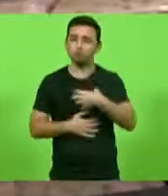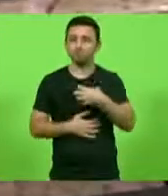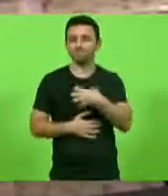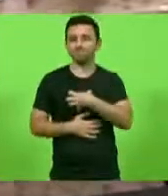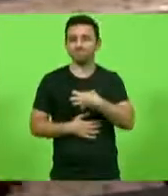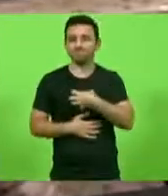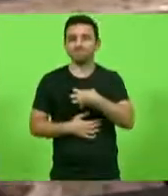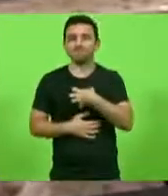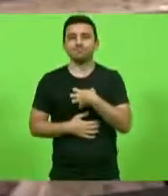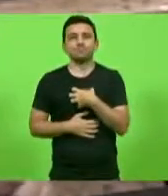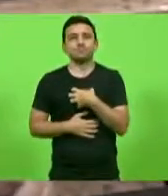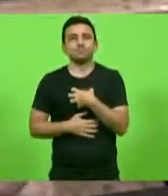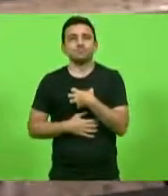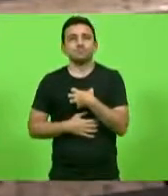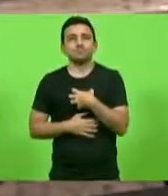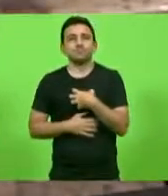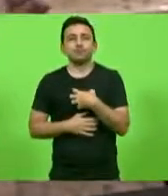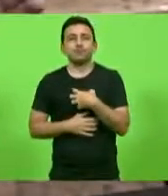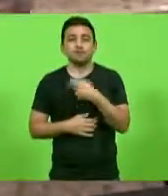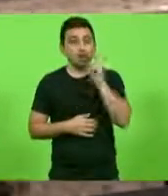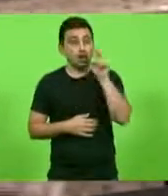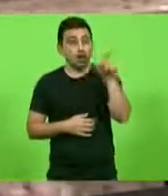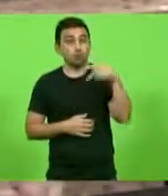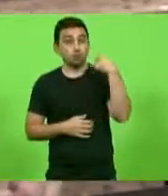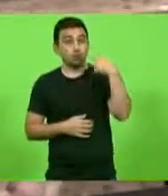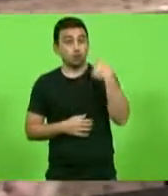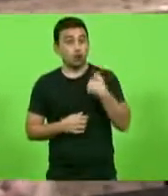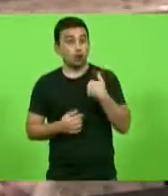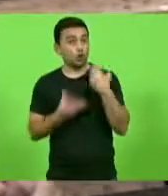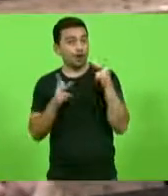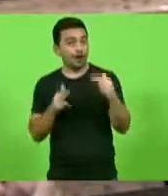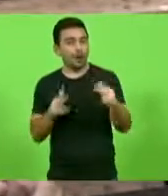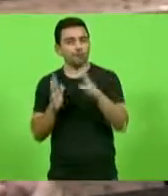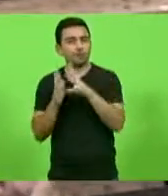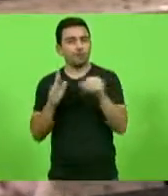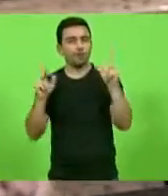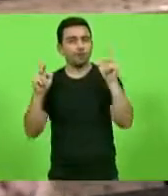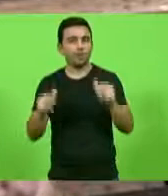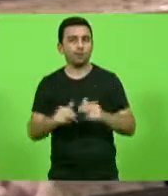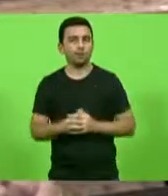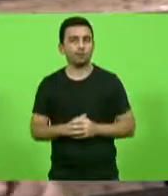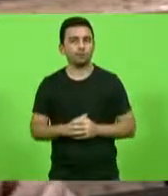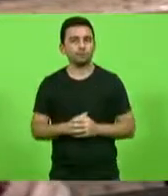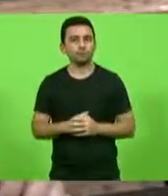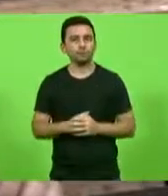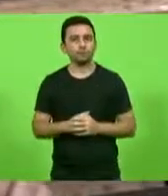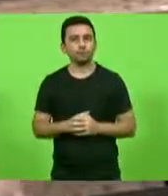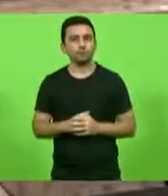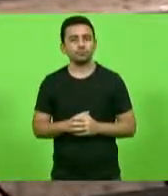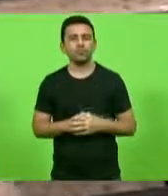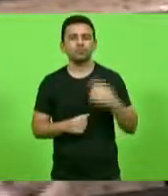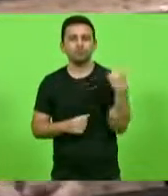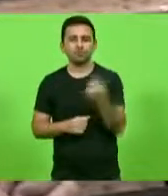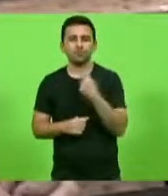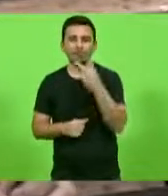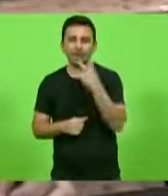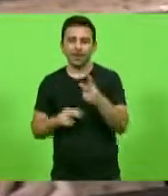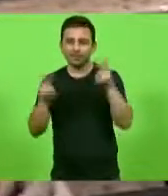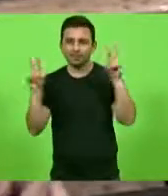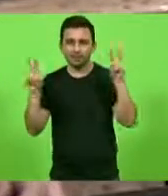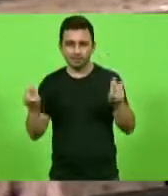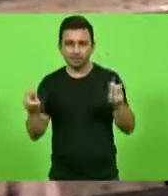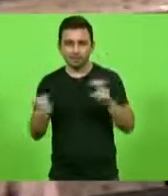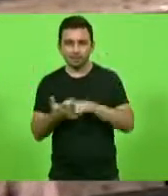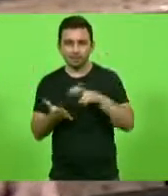olhar para um político e falar assim, quero me espelhar no trabalho desse homem aí. Quando nós falamos desse assunto aqui na parte da